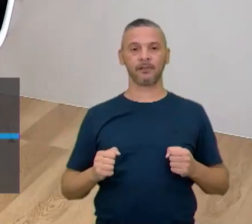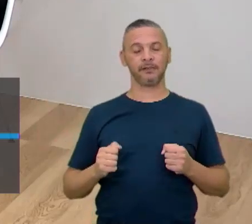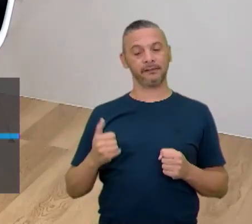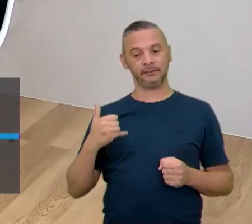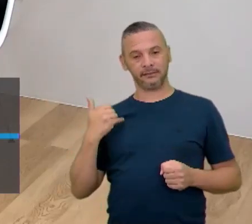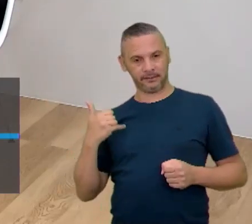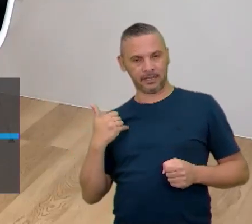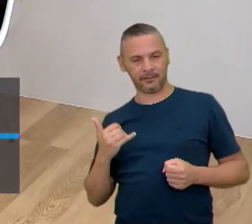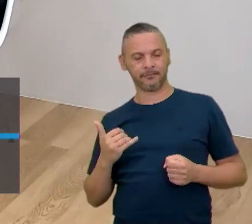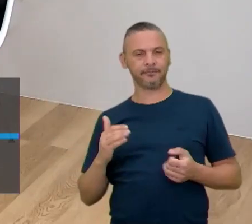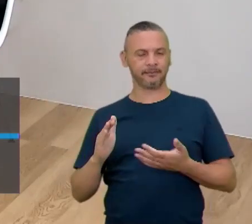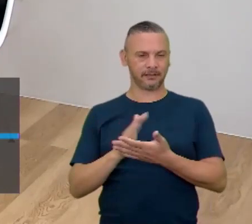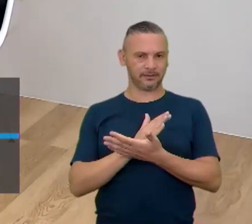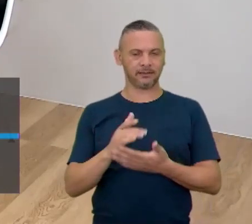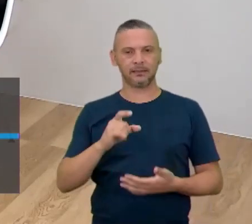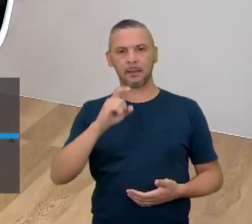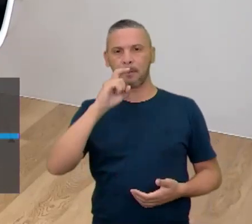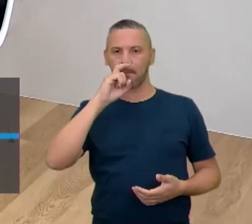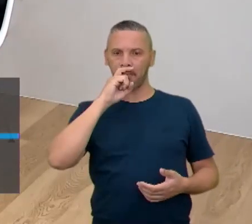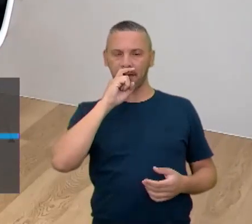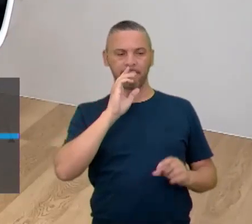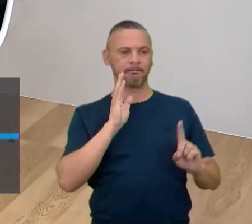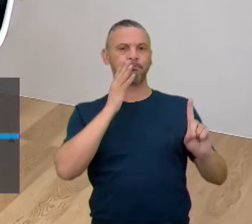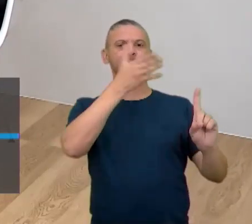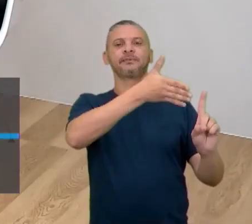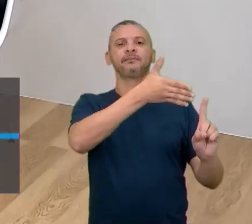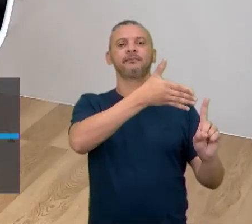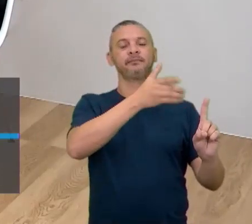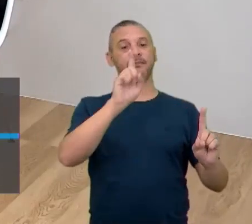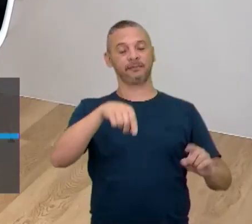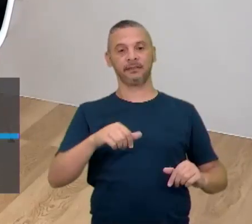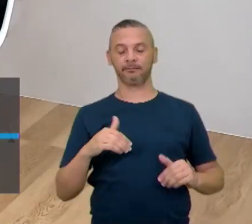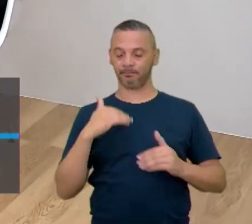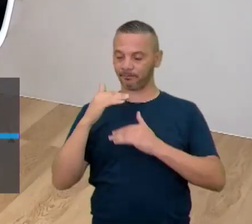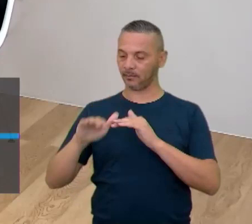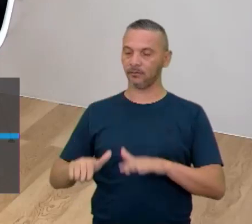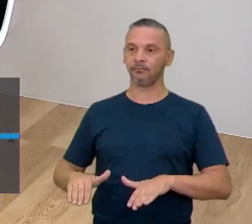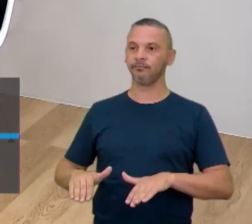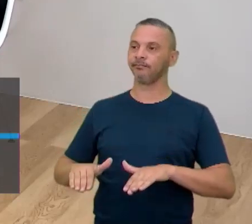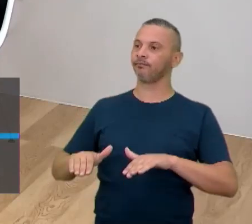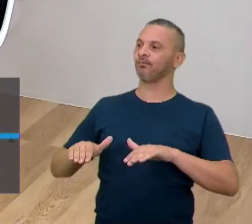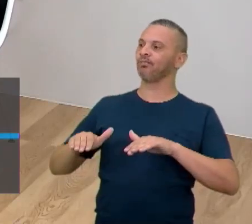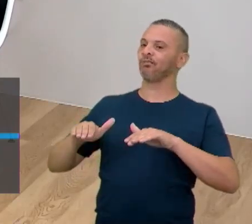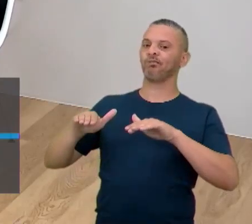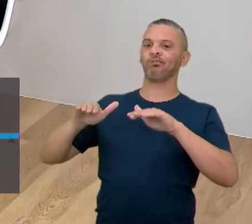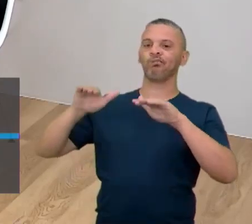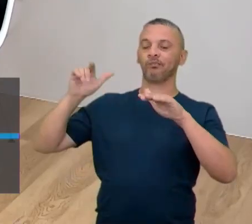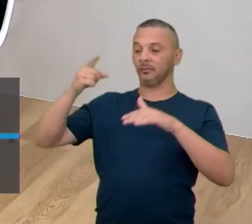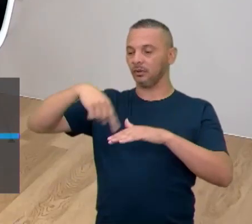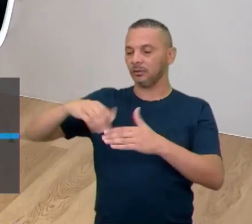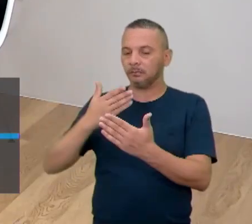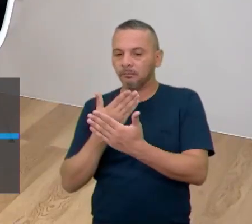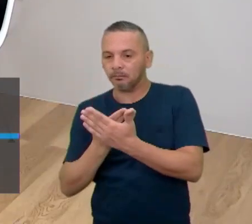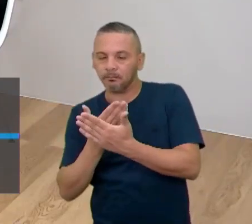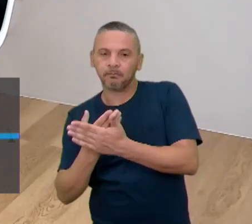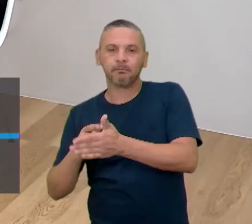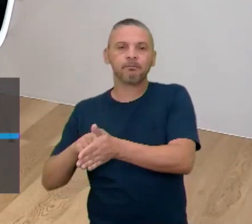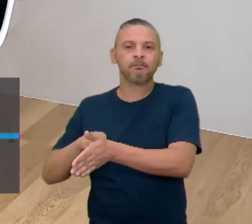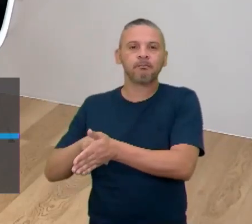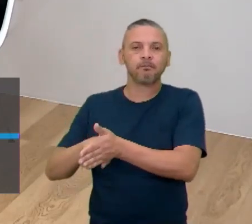os pais Sim, são referência. Mas na medida em que a gente começa cada vez mais a se aprofundar no mundo da